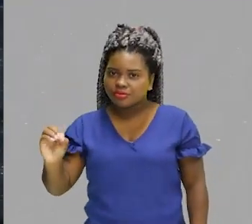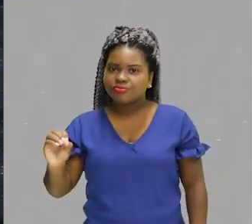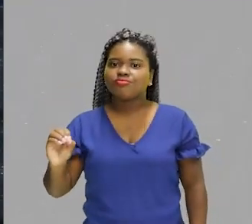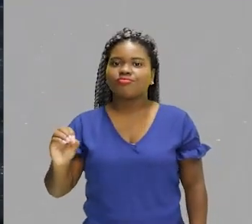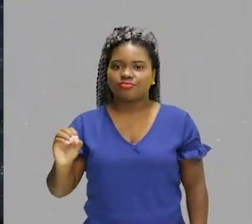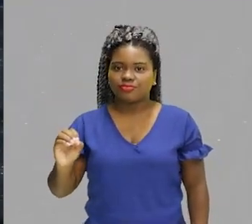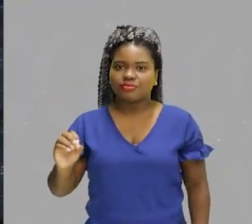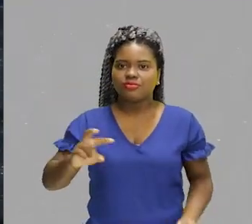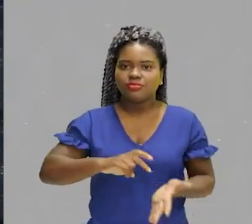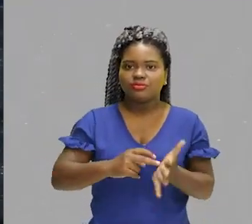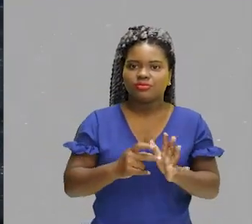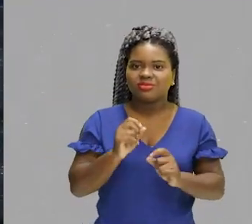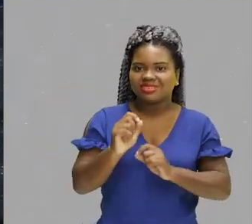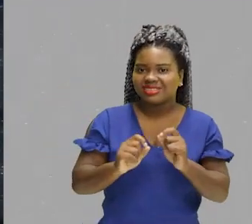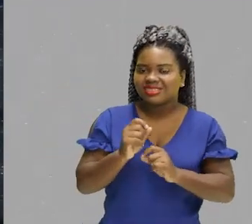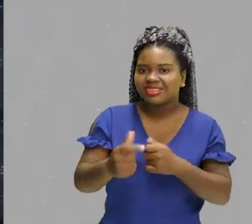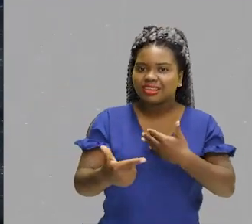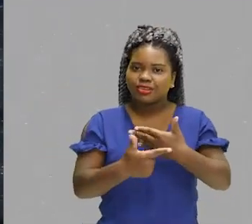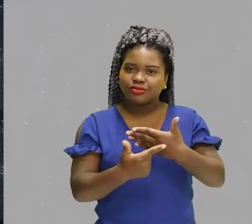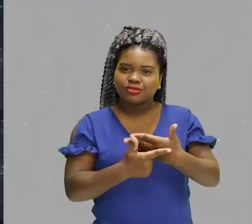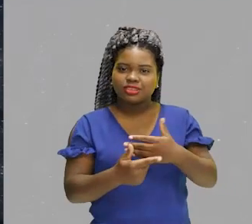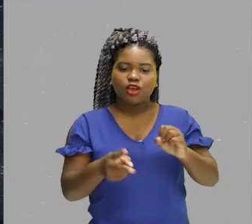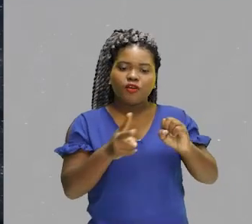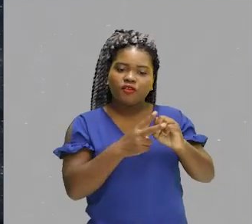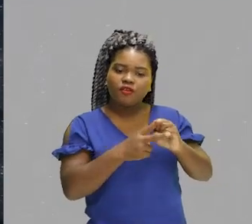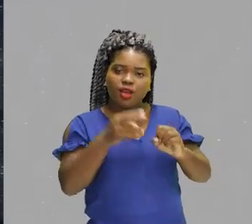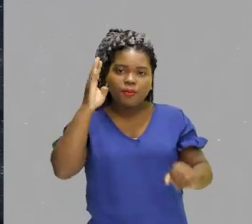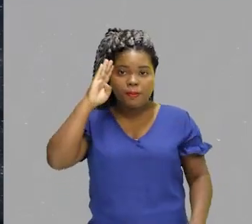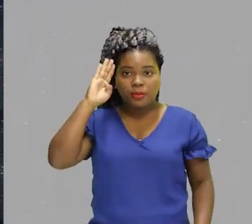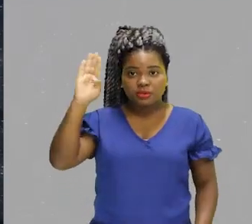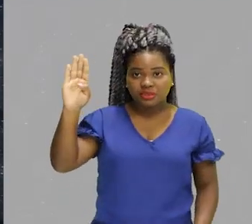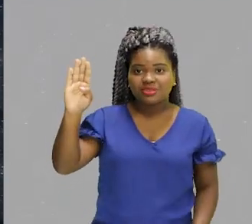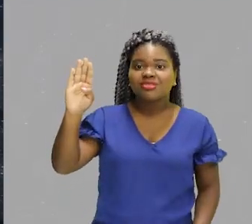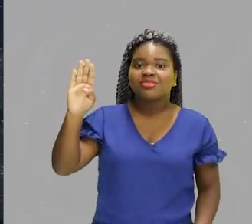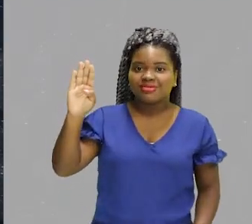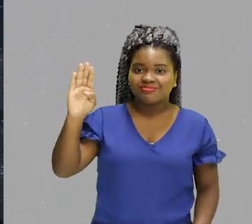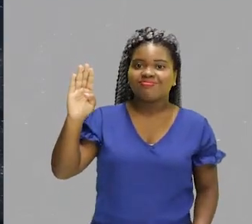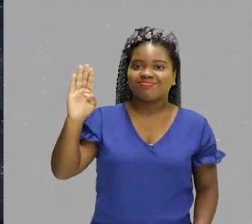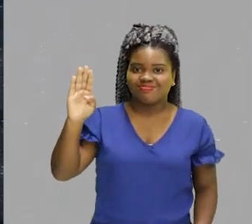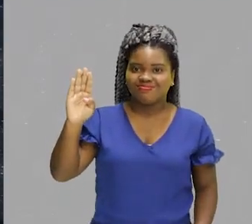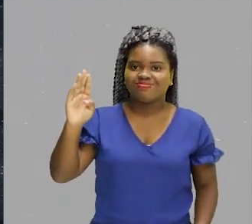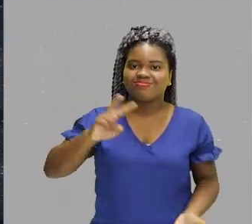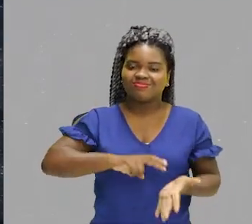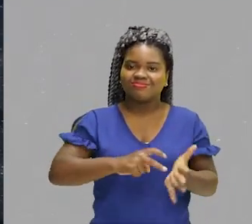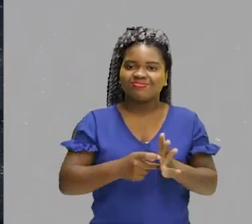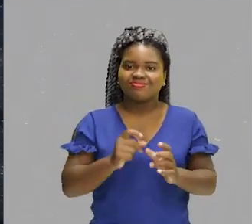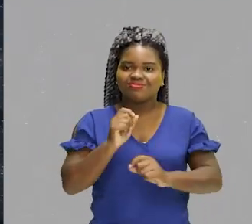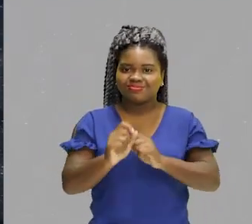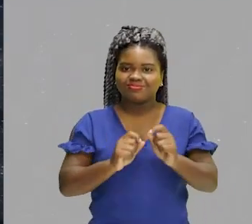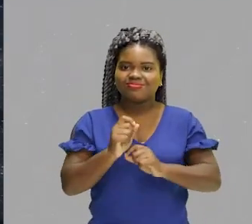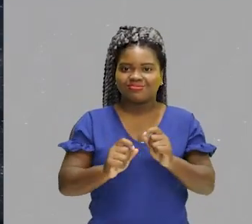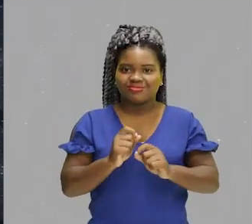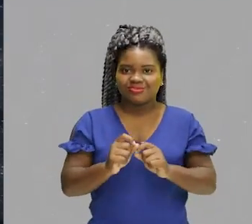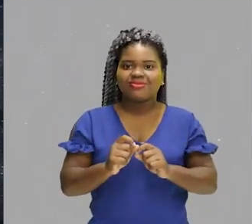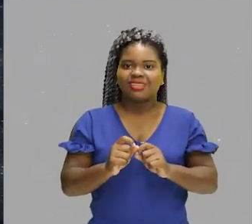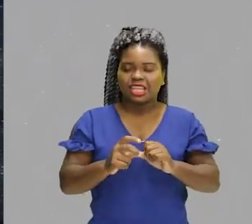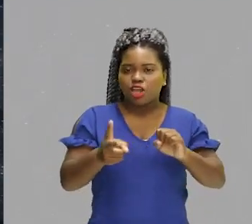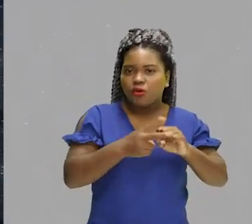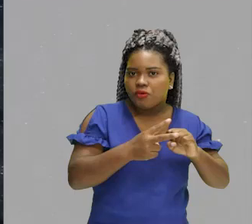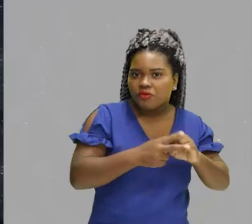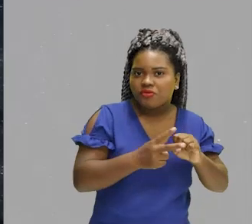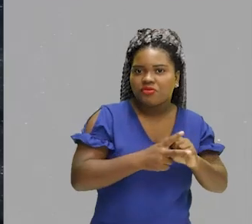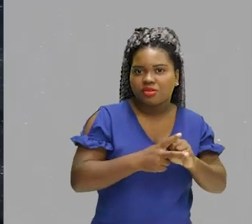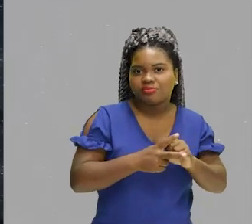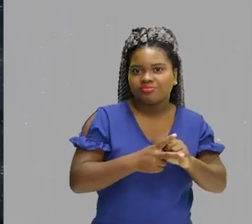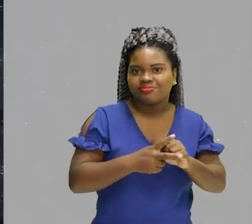que significa que ele funciona como verbo principal, indicando a ação concreta expressa pela locução. Além